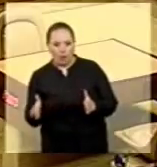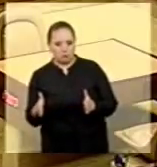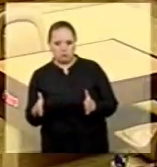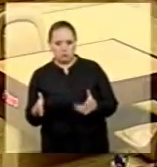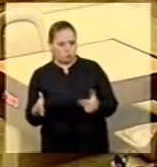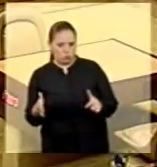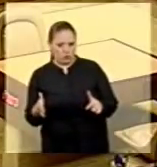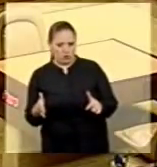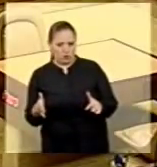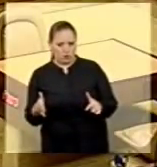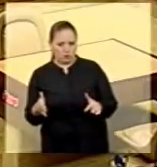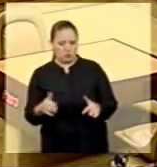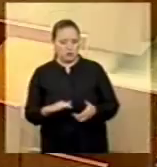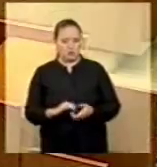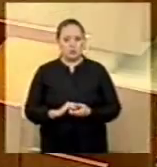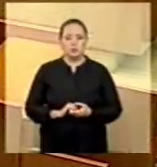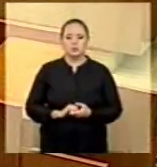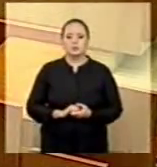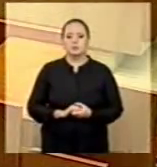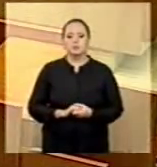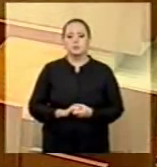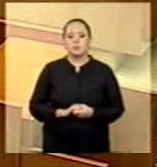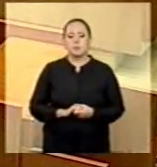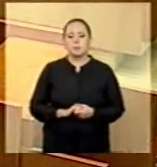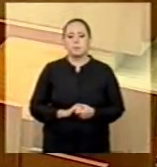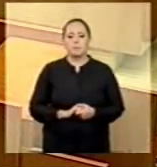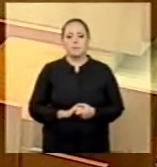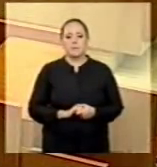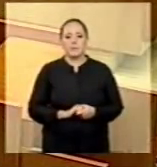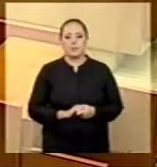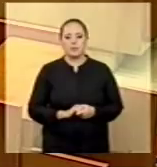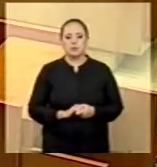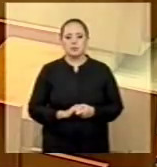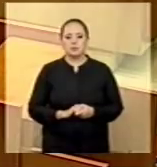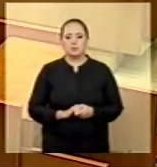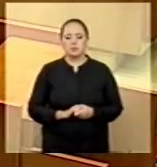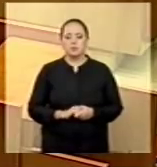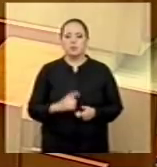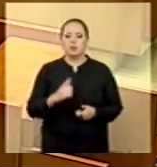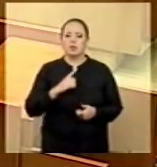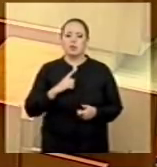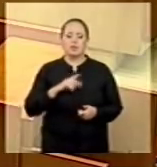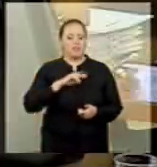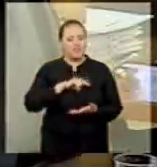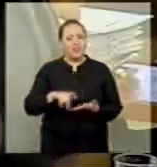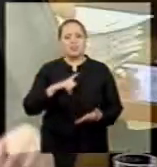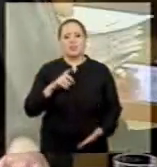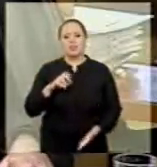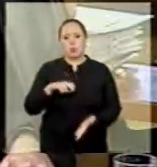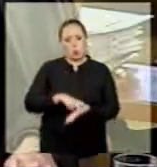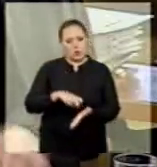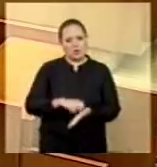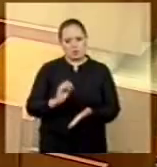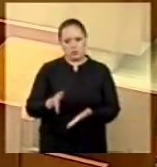Ministro, permite um... Pois não. Só um... Aproveitando... E várias com condenação, aliás, mais condenação do que...